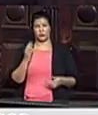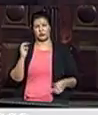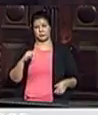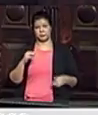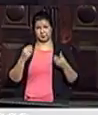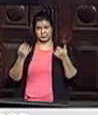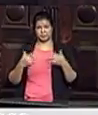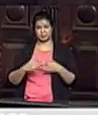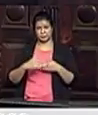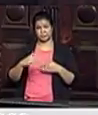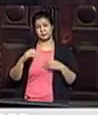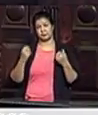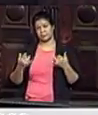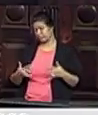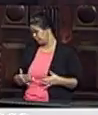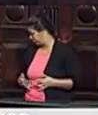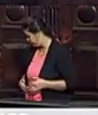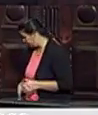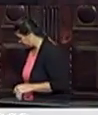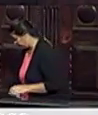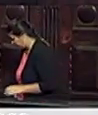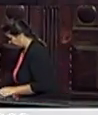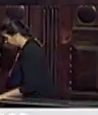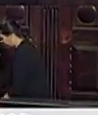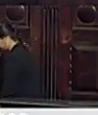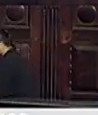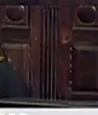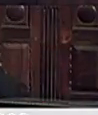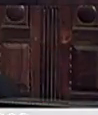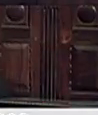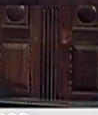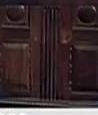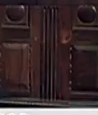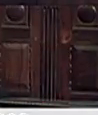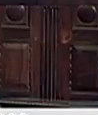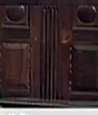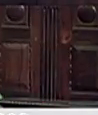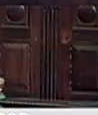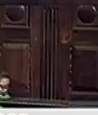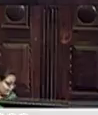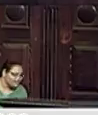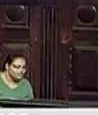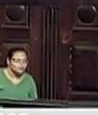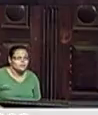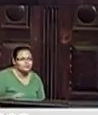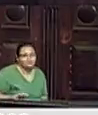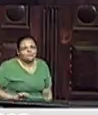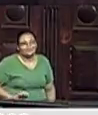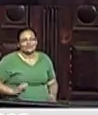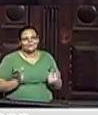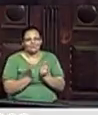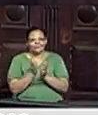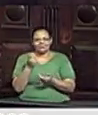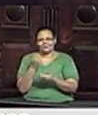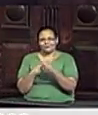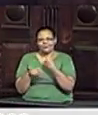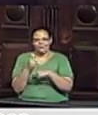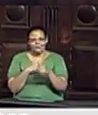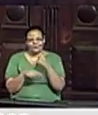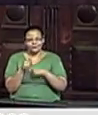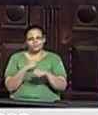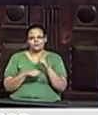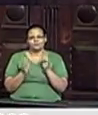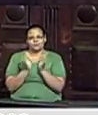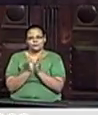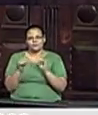audiência pública que fizemos hoje de manhã, audiência pública da Comissão de Economia, da Comissão de Trabalho e da Comissão